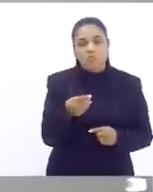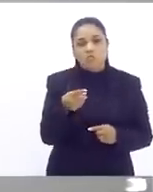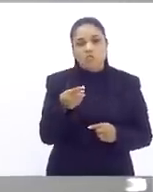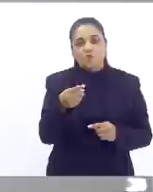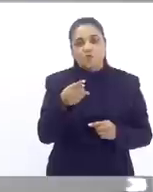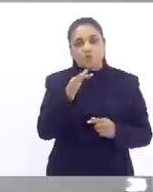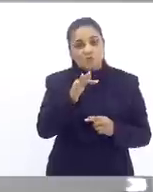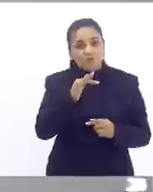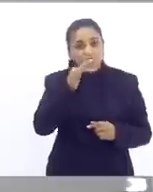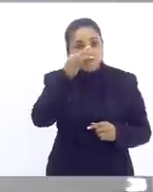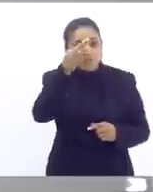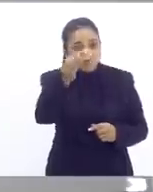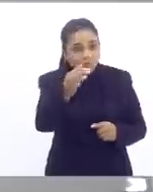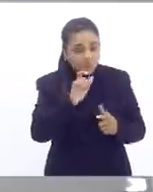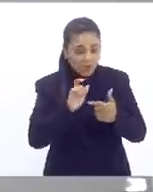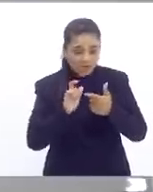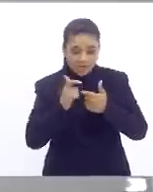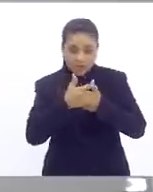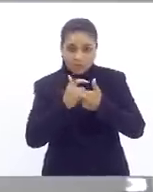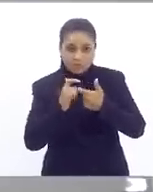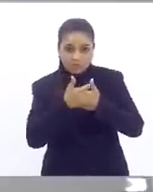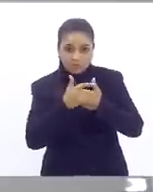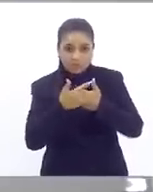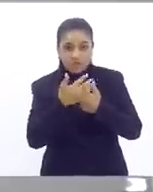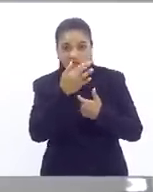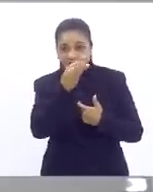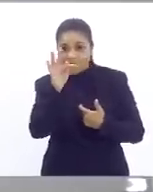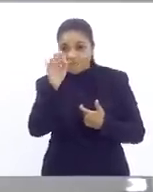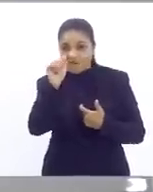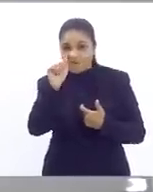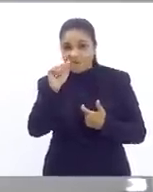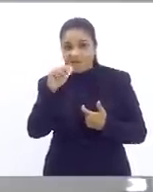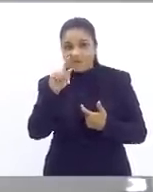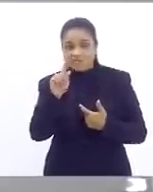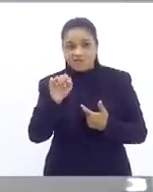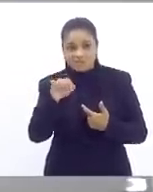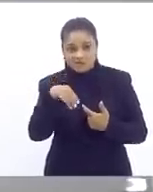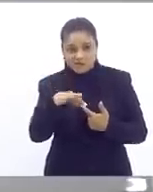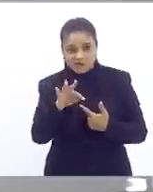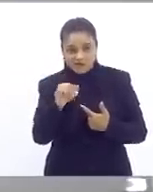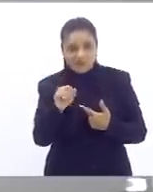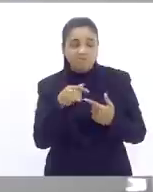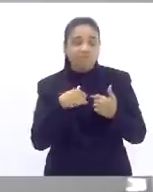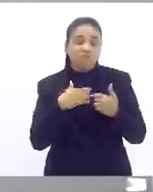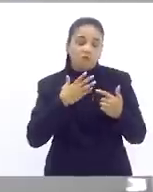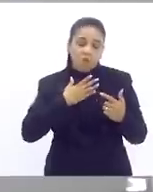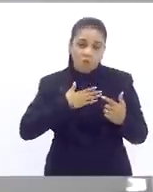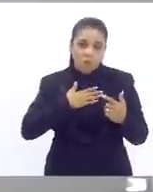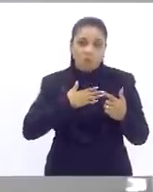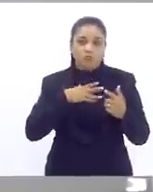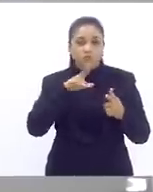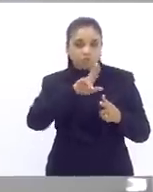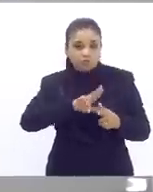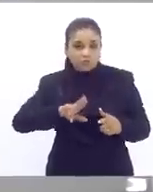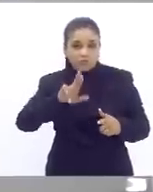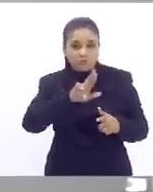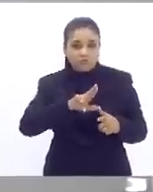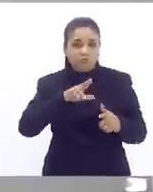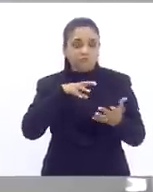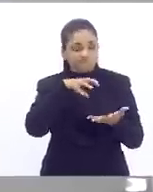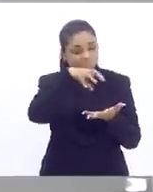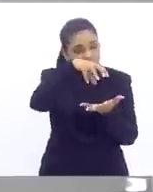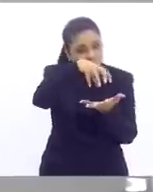usando ali a terminologia quer a fazenda gosta E o planejamento de utilizar Então eu acho que essa é uma questão central da